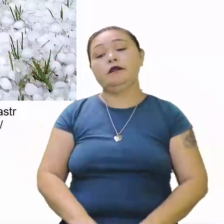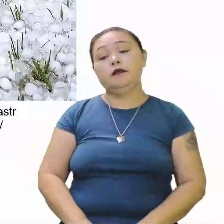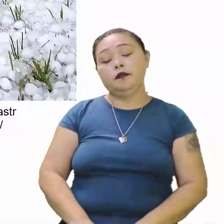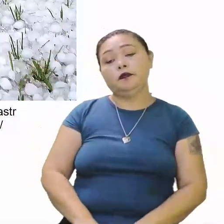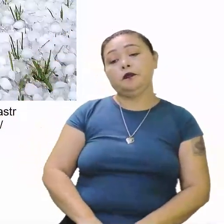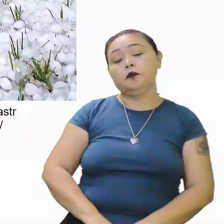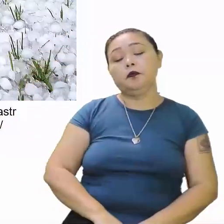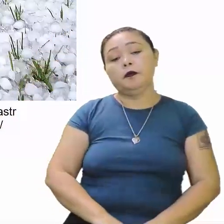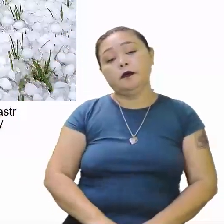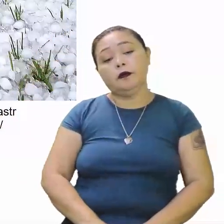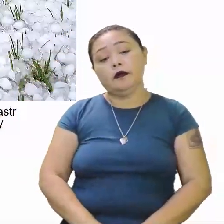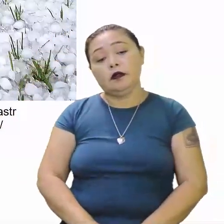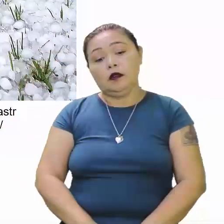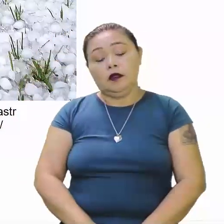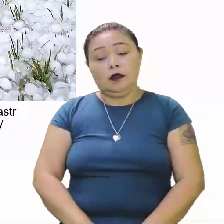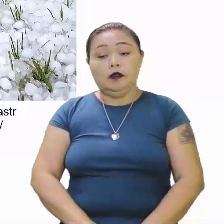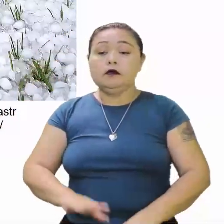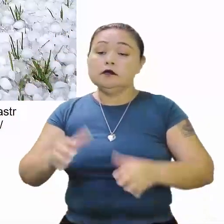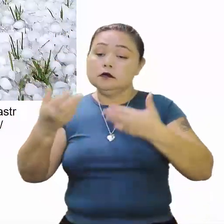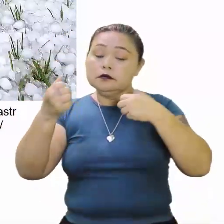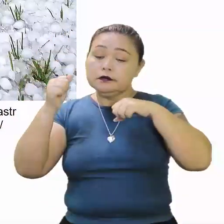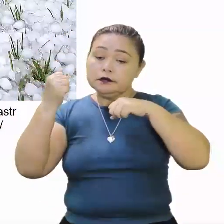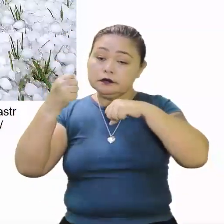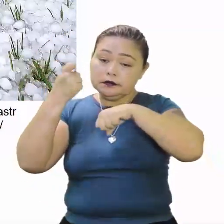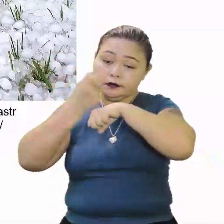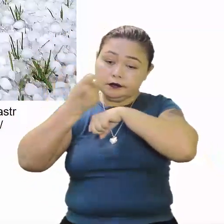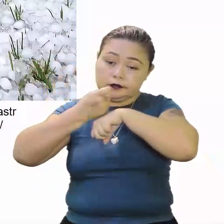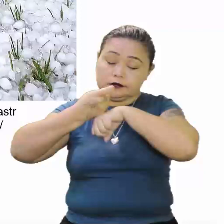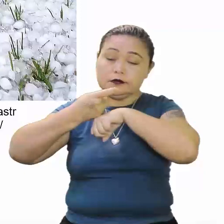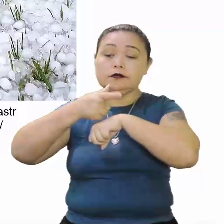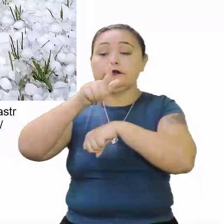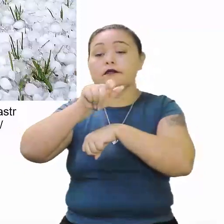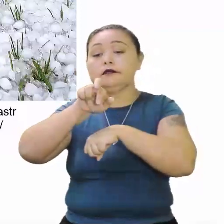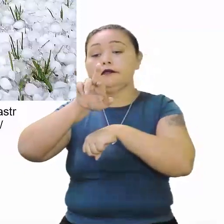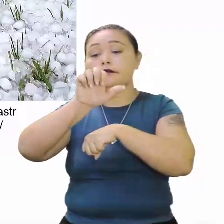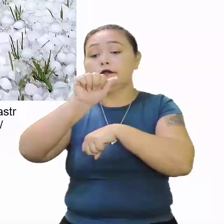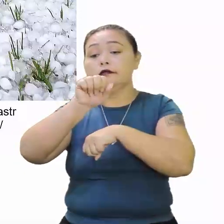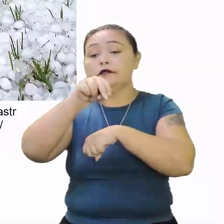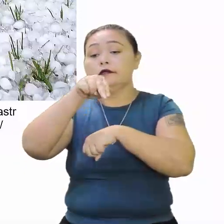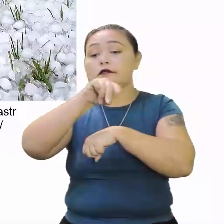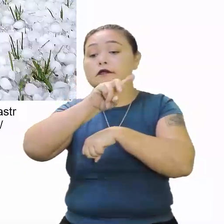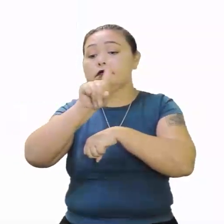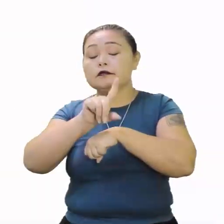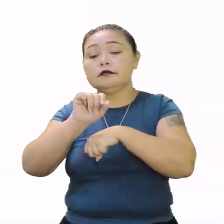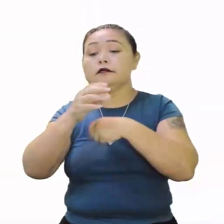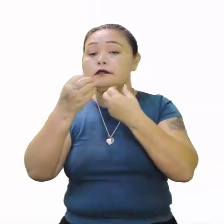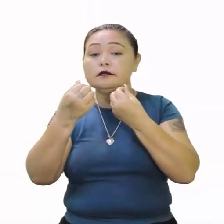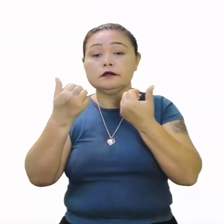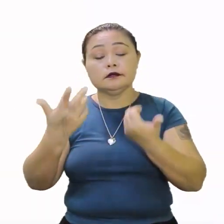quando ela cristaliza, chamamos a forma de granizo, digamos assim, tá bom?